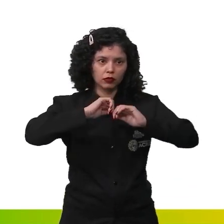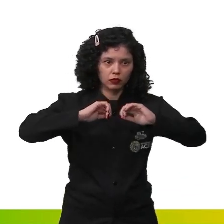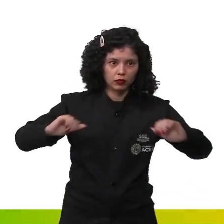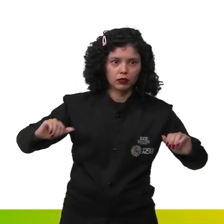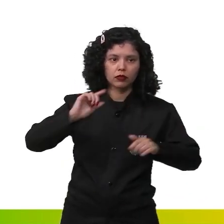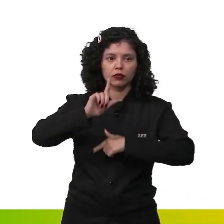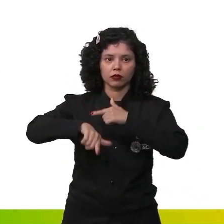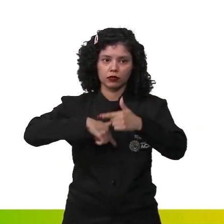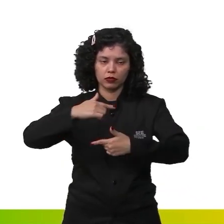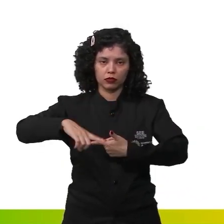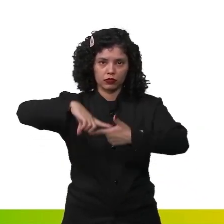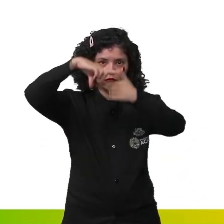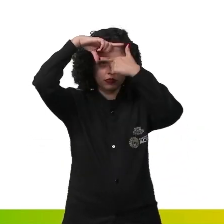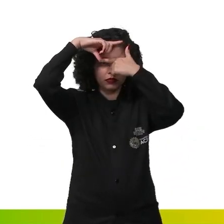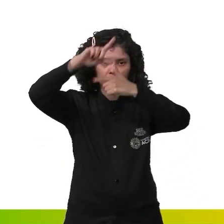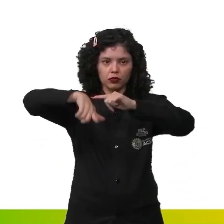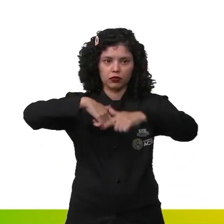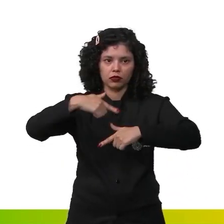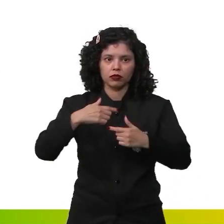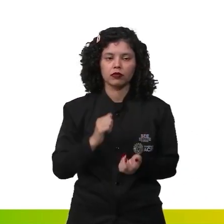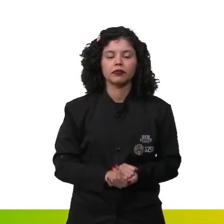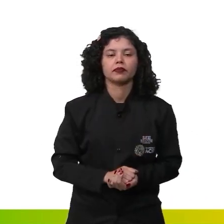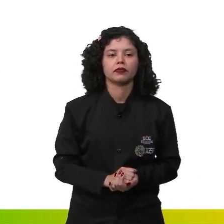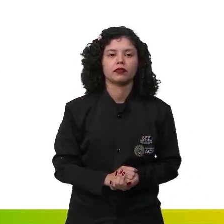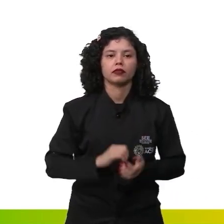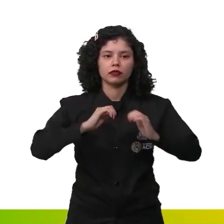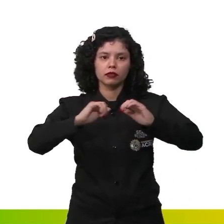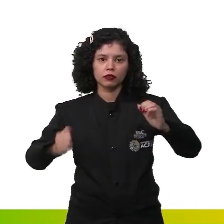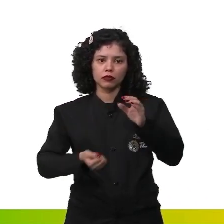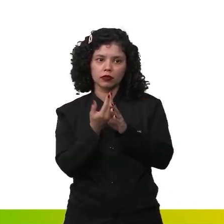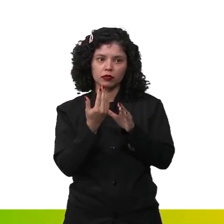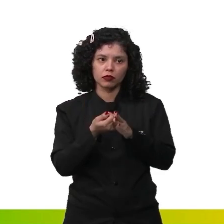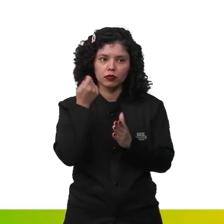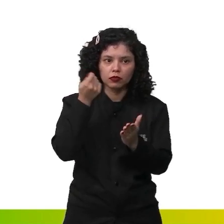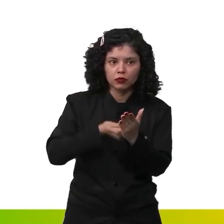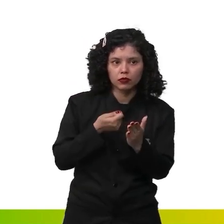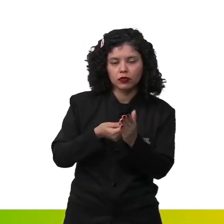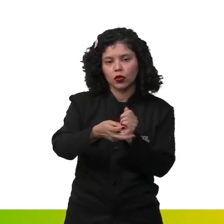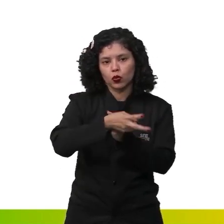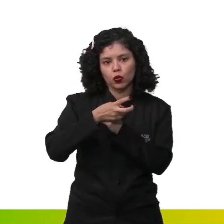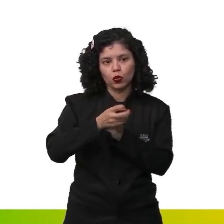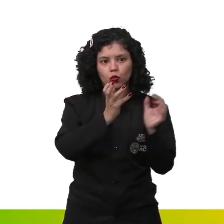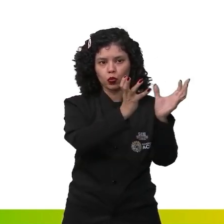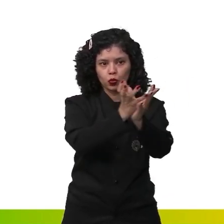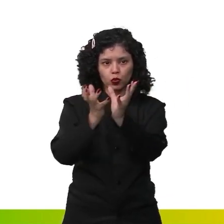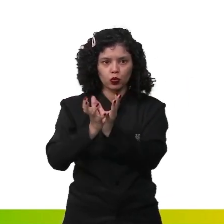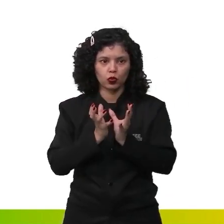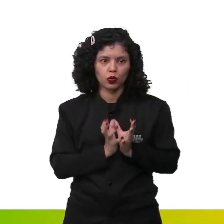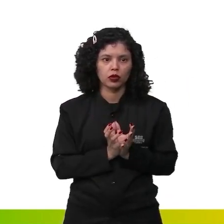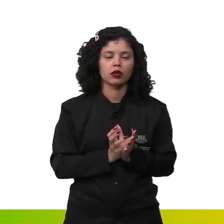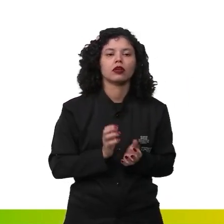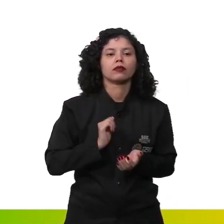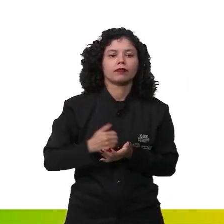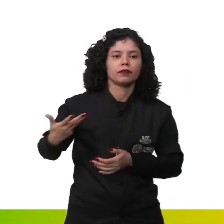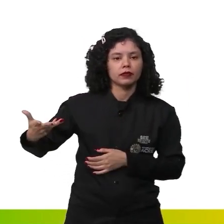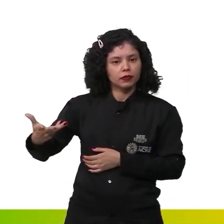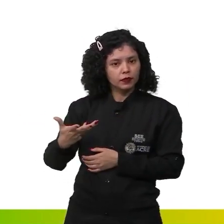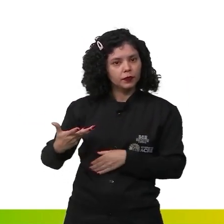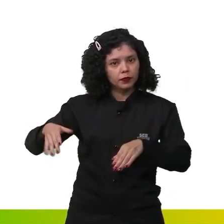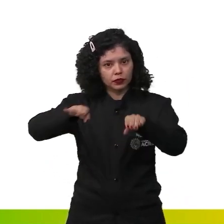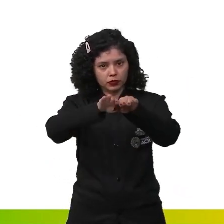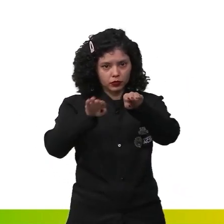divisão do trabalho aliena o trabalhador, fragmenta a produção e reforça a exploração de